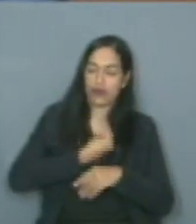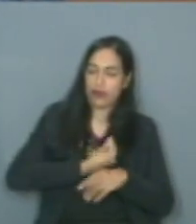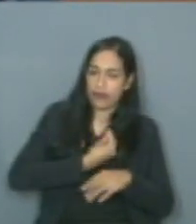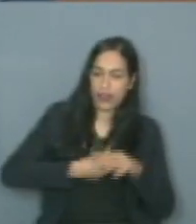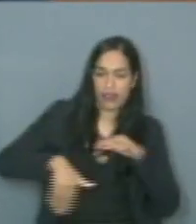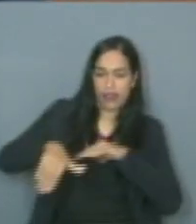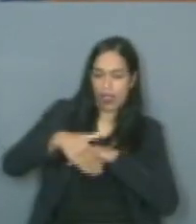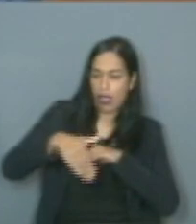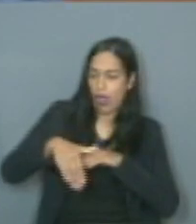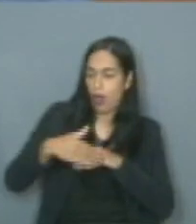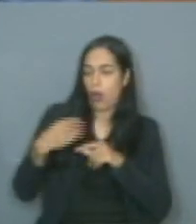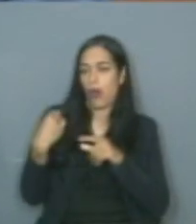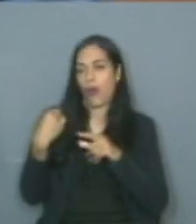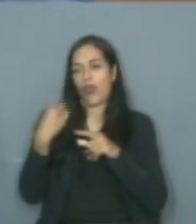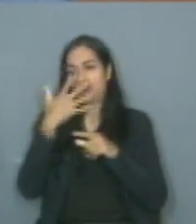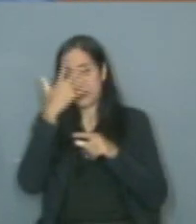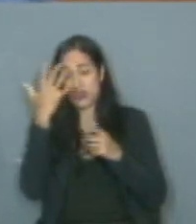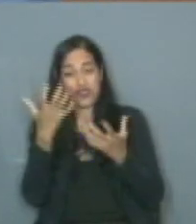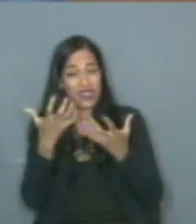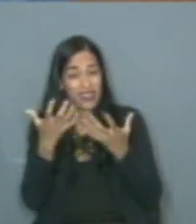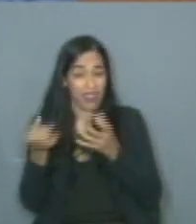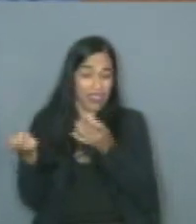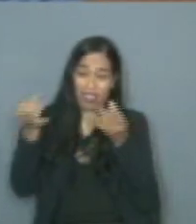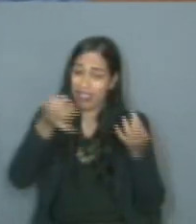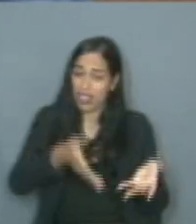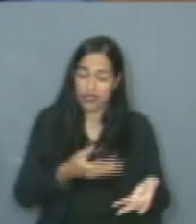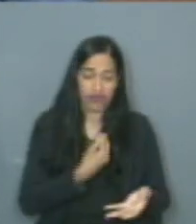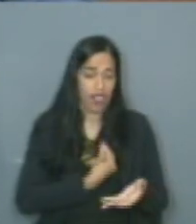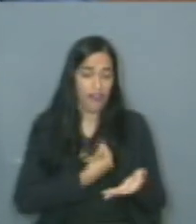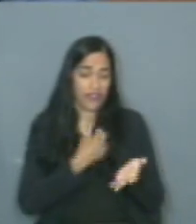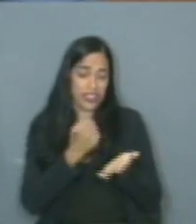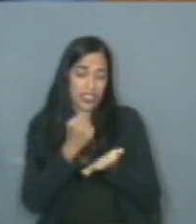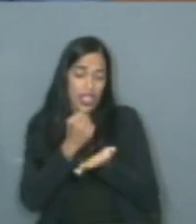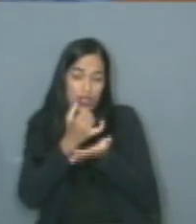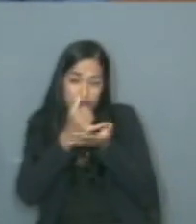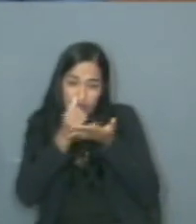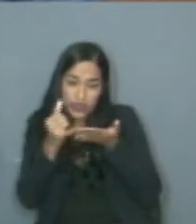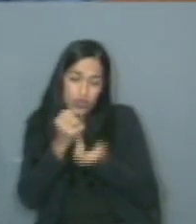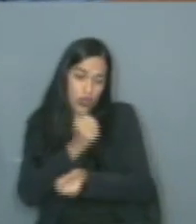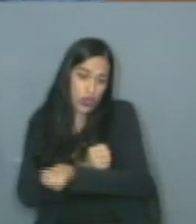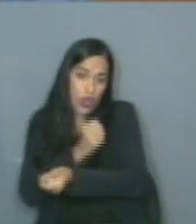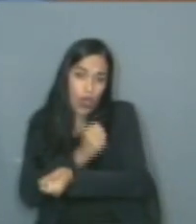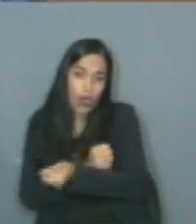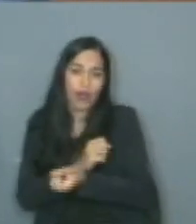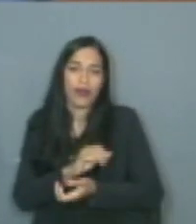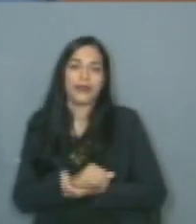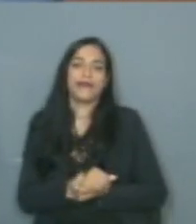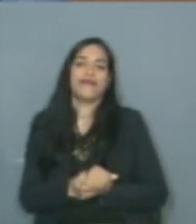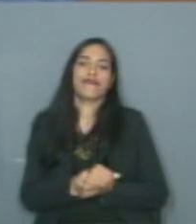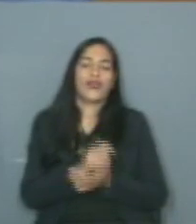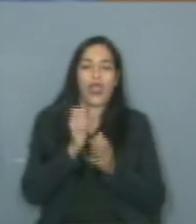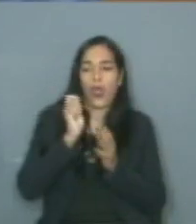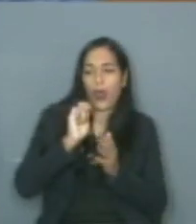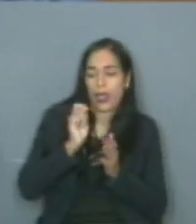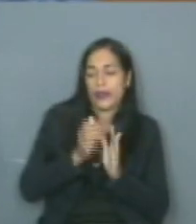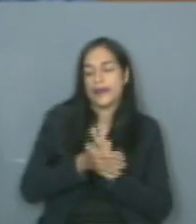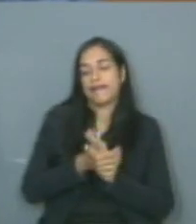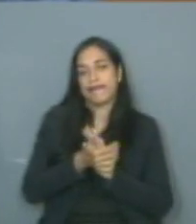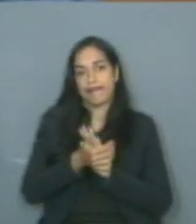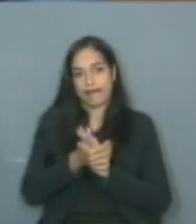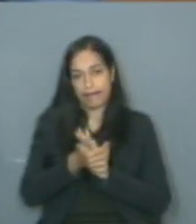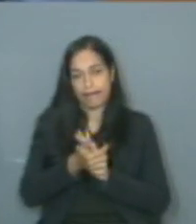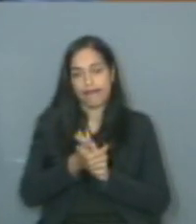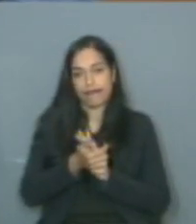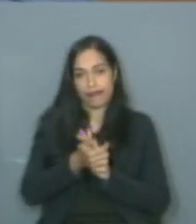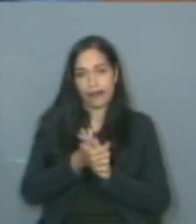drogas, crack, cocaína, outros tipos de droga. E quando a gente vê, através até de pesquisas, e do que a gente vive na rua,